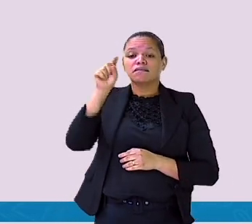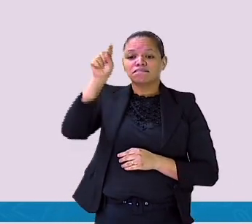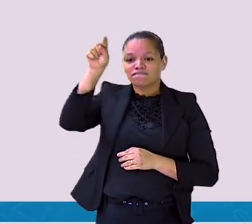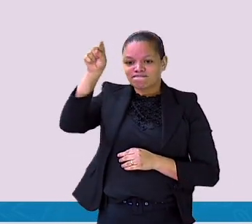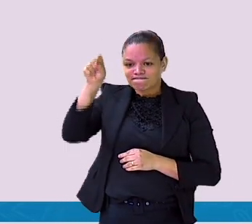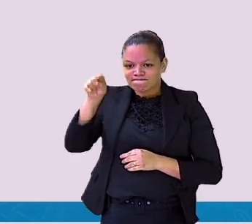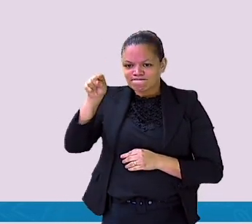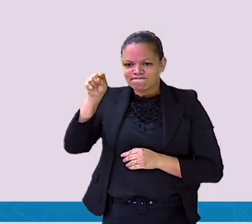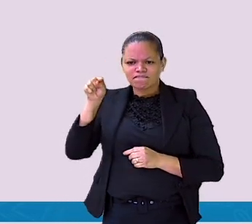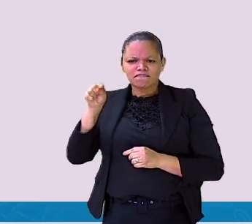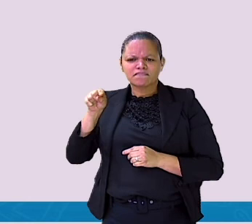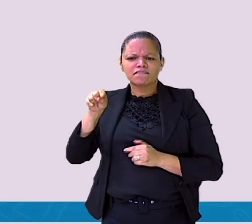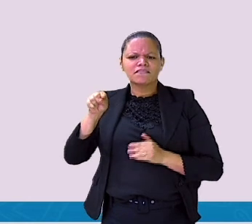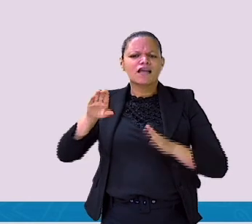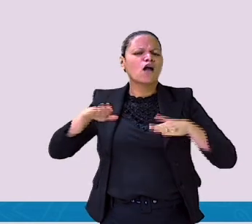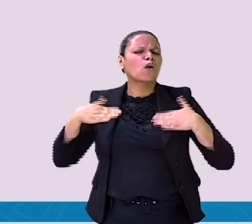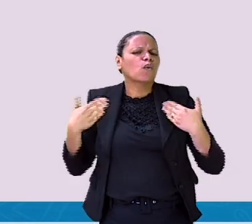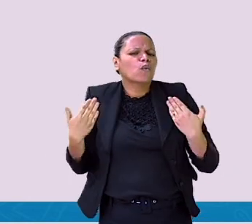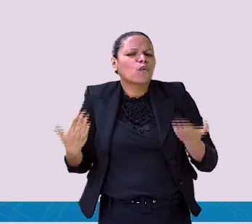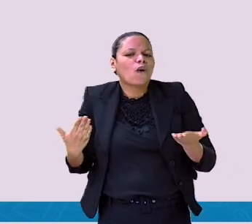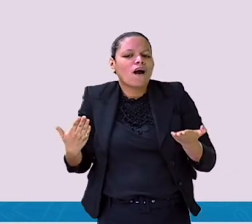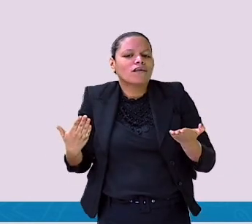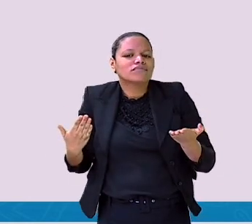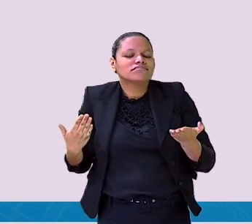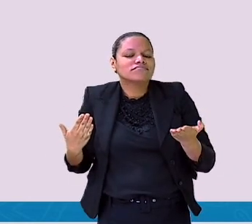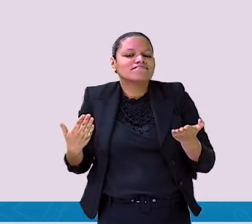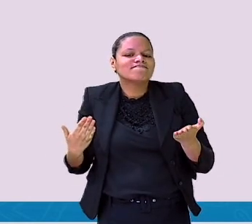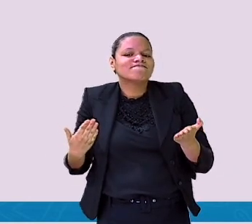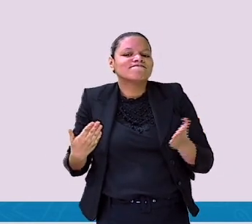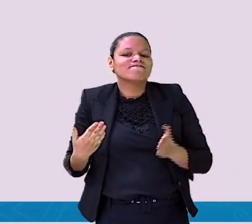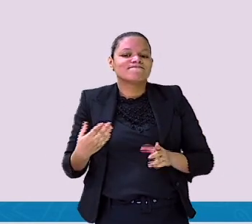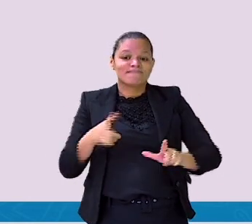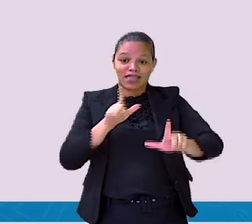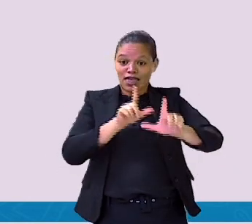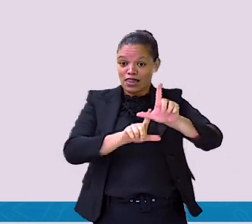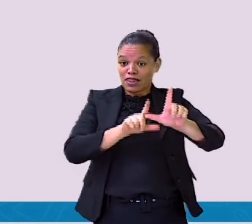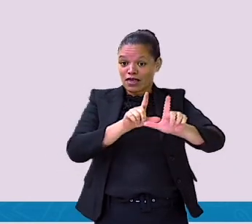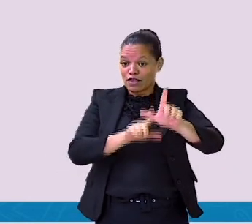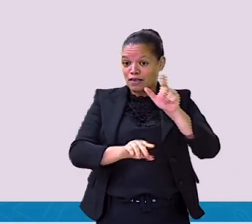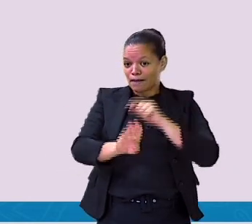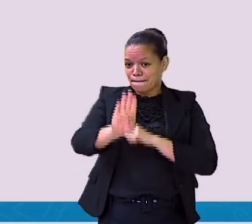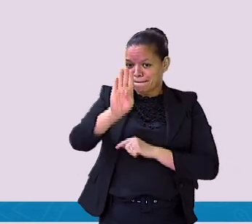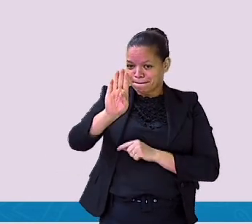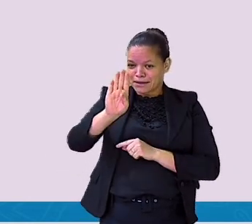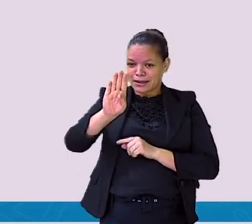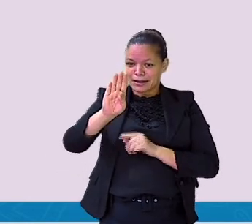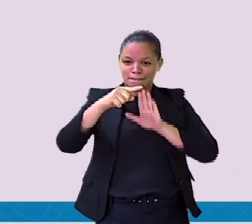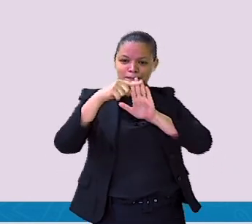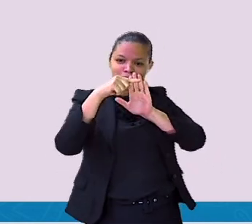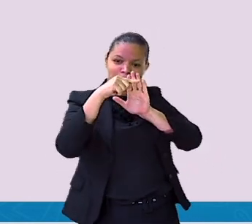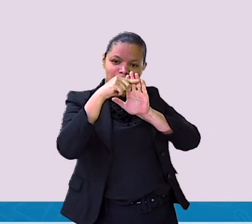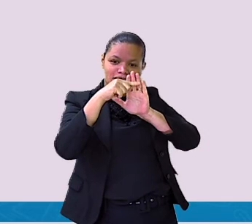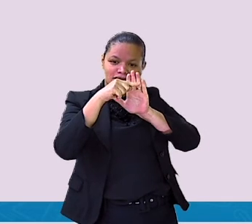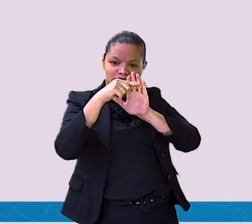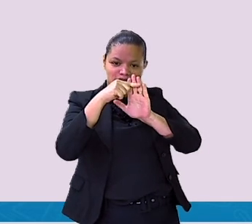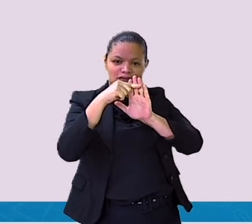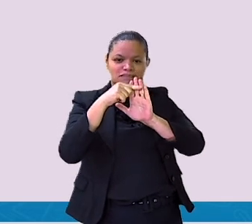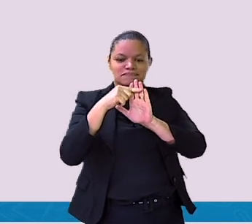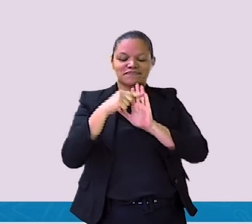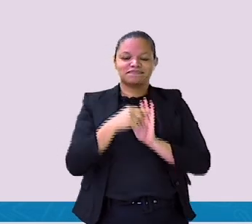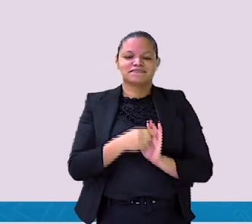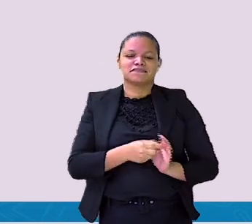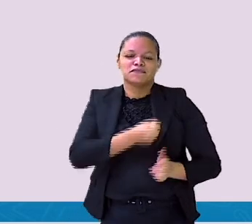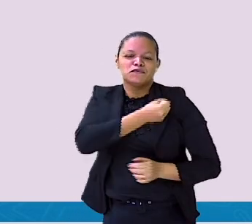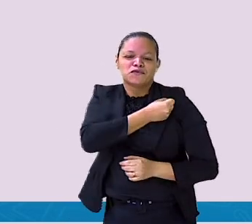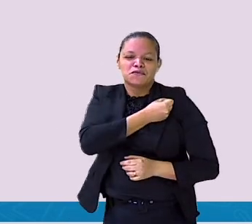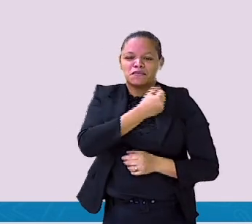nossa resposta correta é a letra B. E aqui o 13, retire do texto uma frase que tem